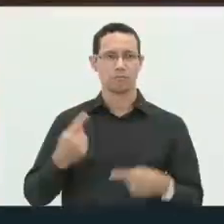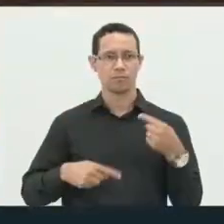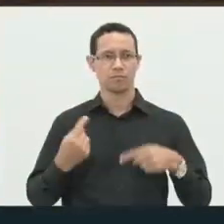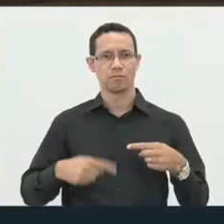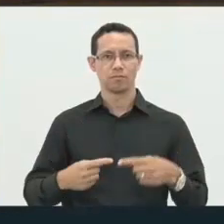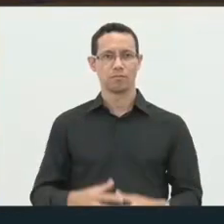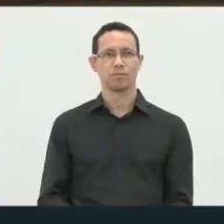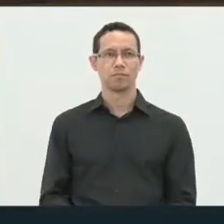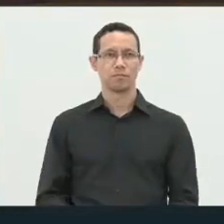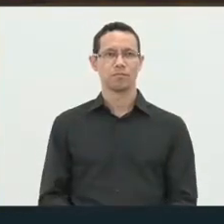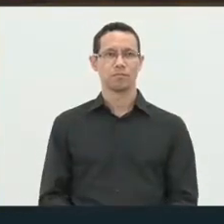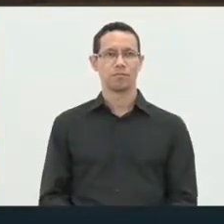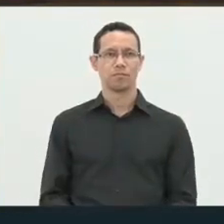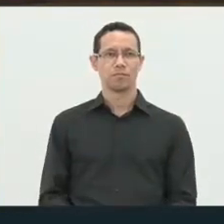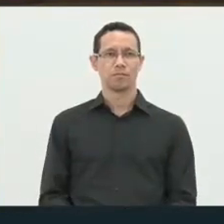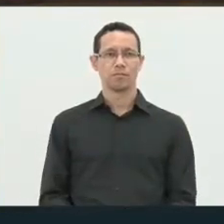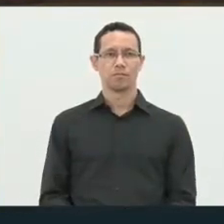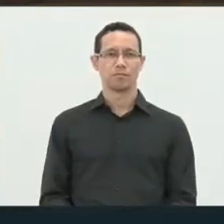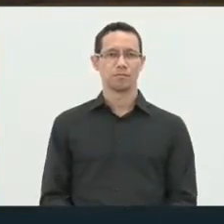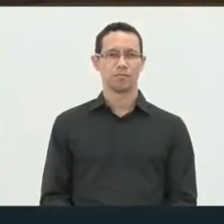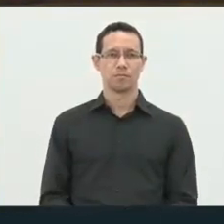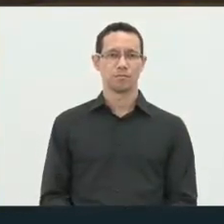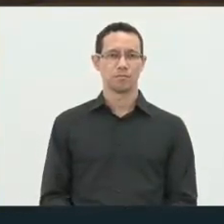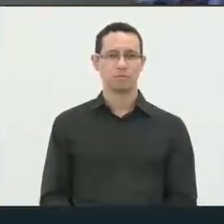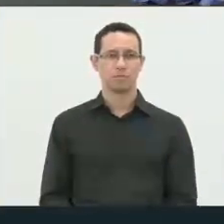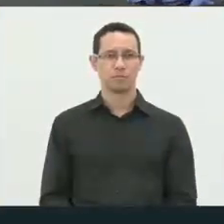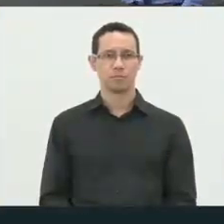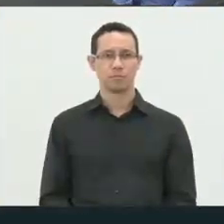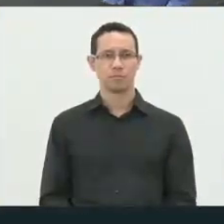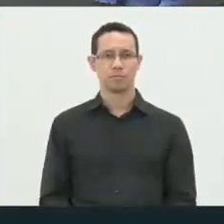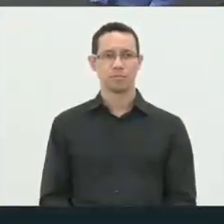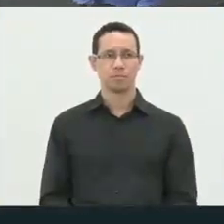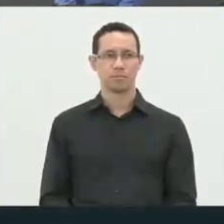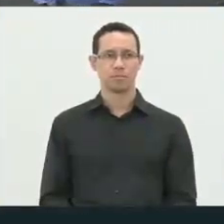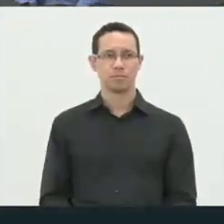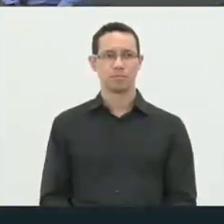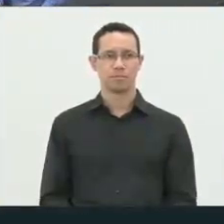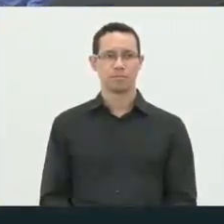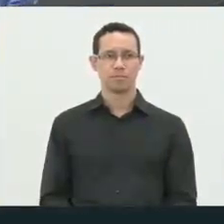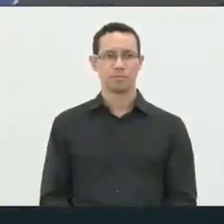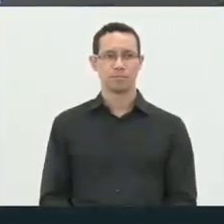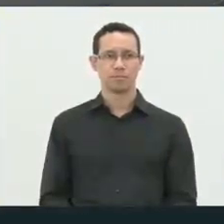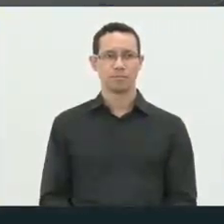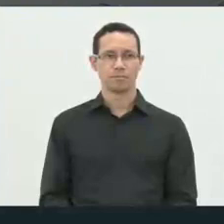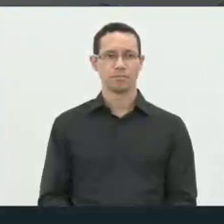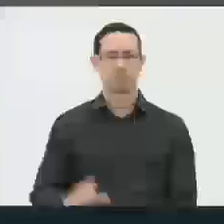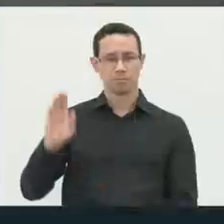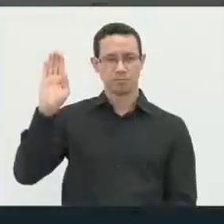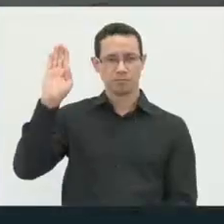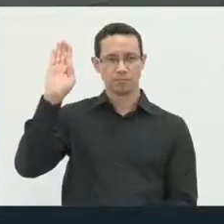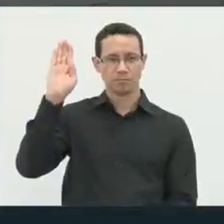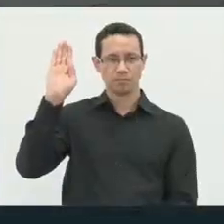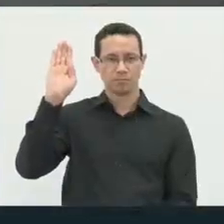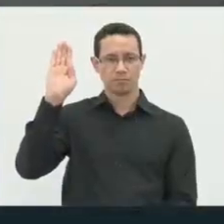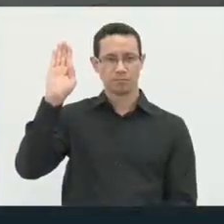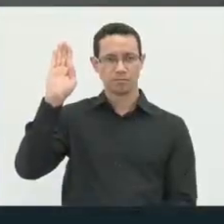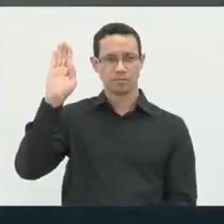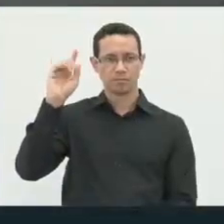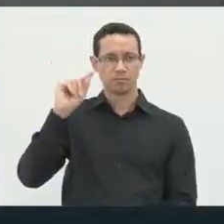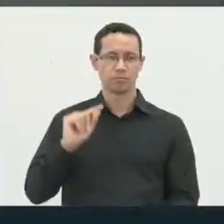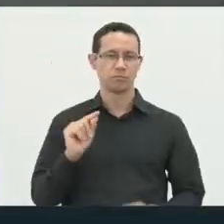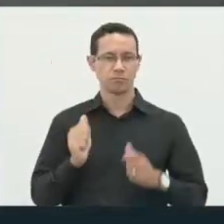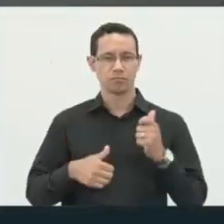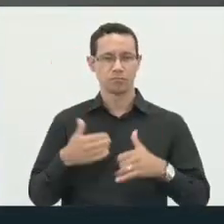para encaminhar para discutir Vereador Vereador para encaminhar